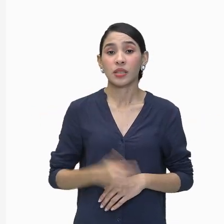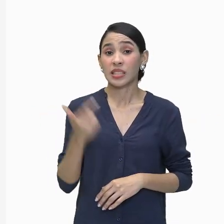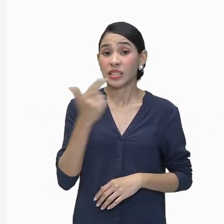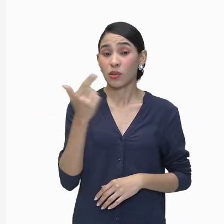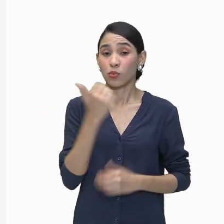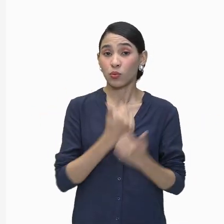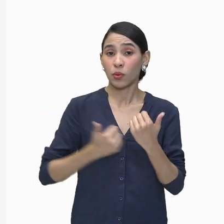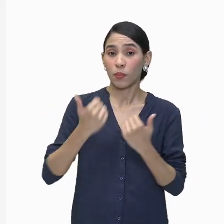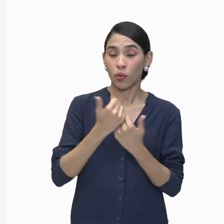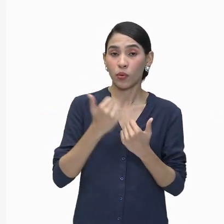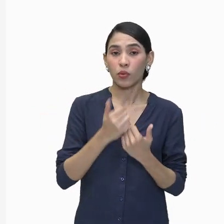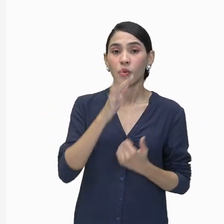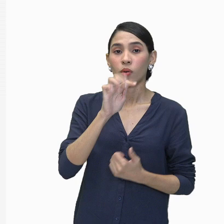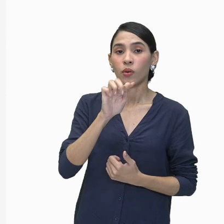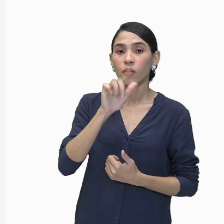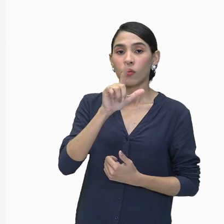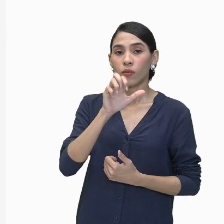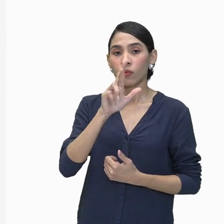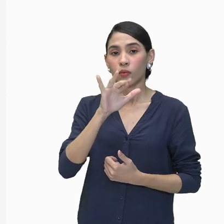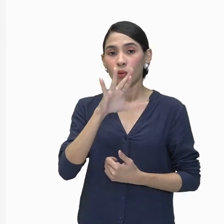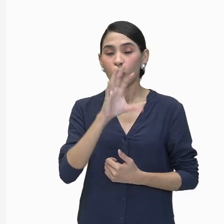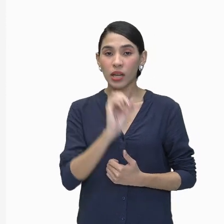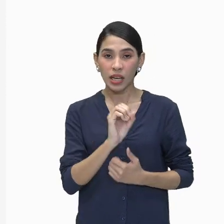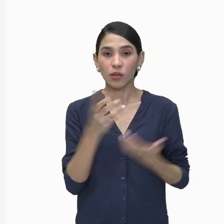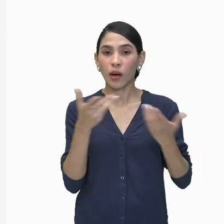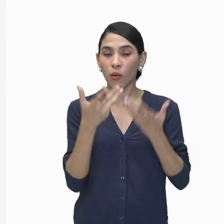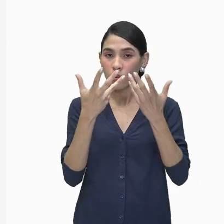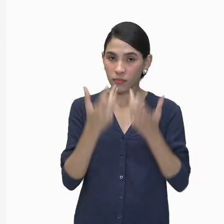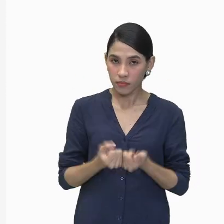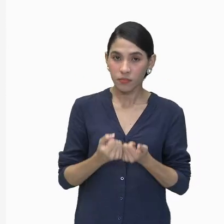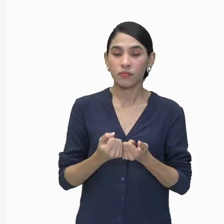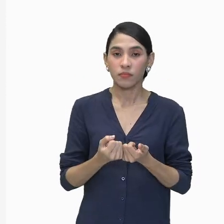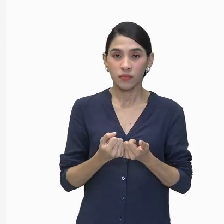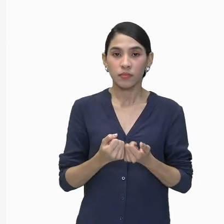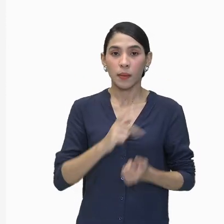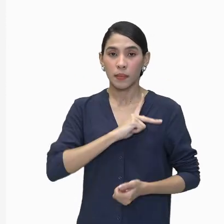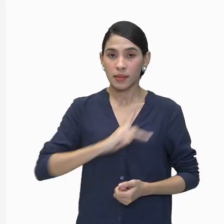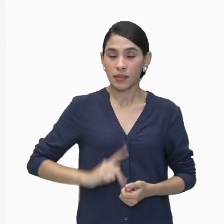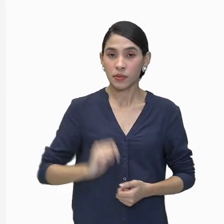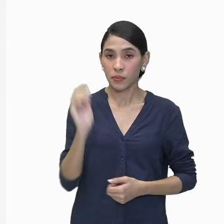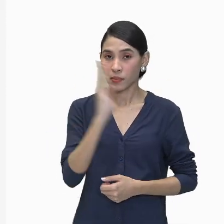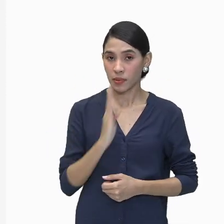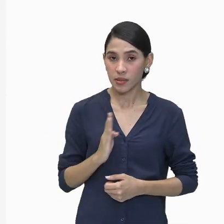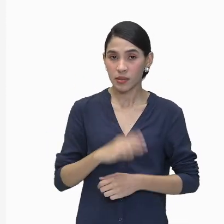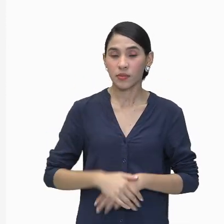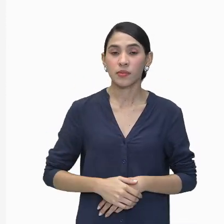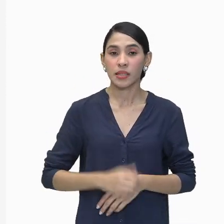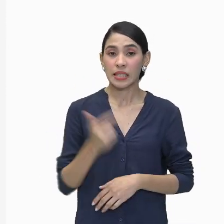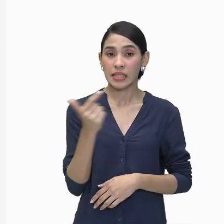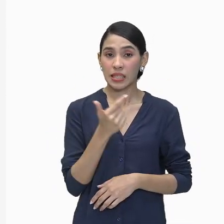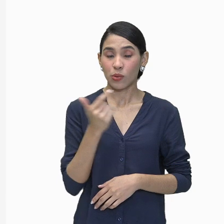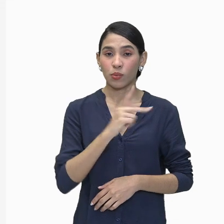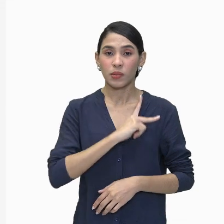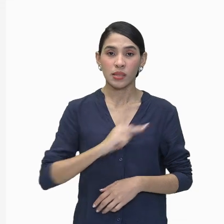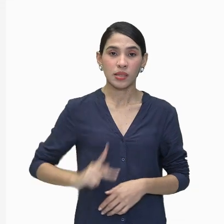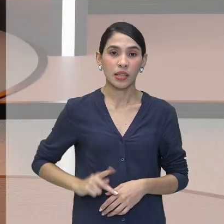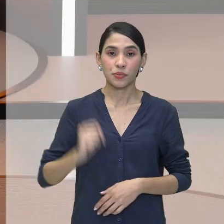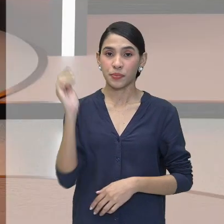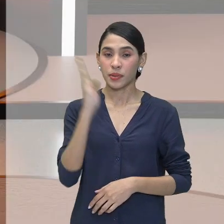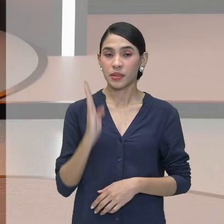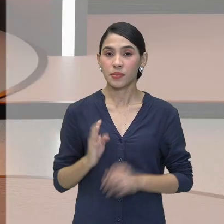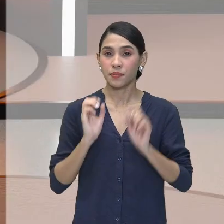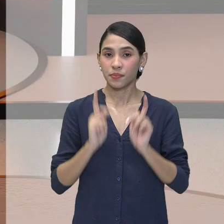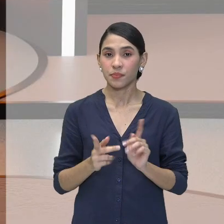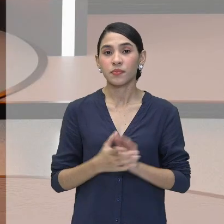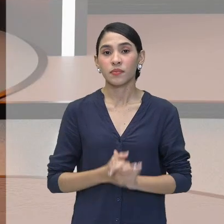foi o Floriano Peixoto, assuma nesse momento ali a presidência do Brasil como segundo presidente do Brasil.